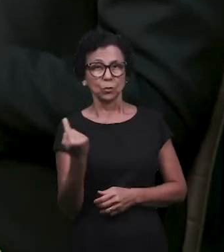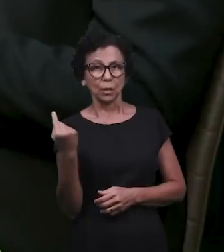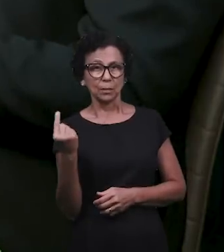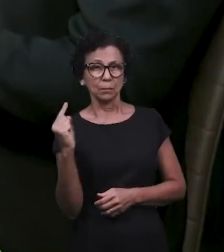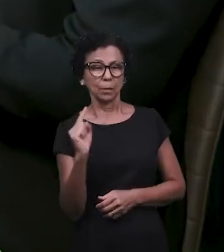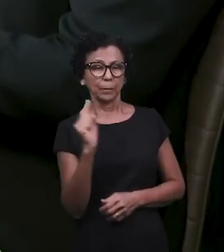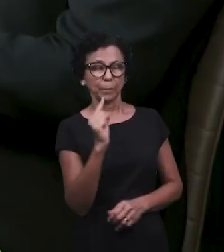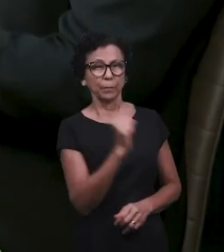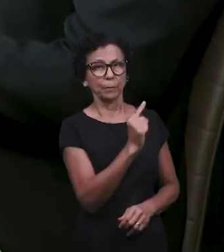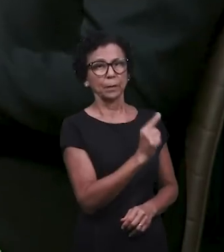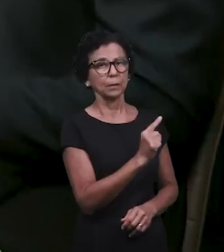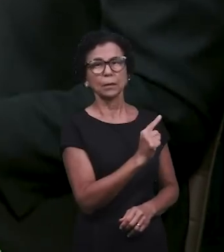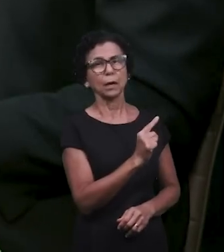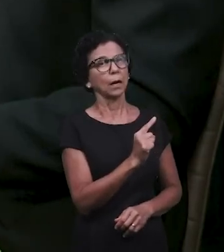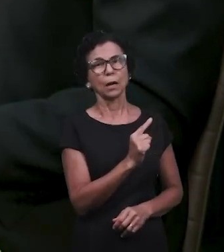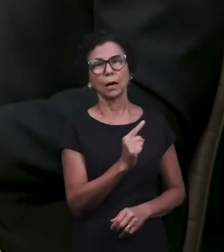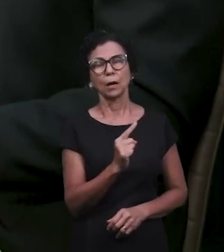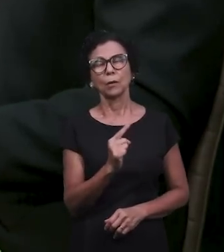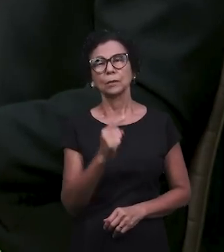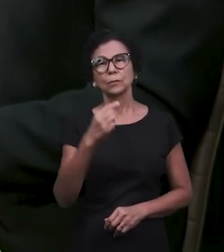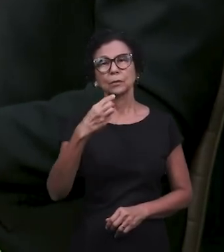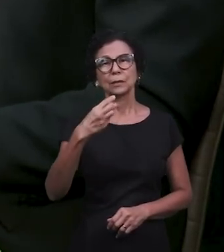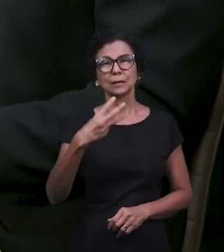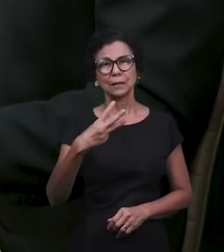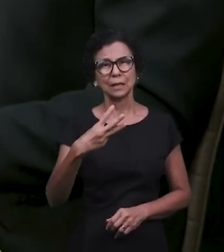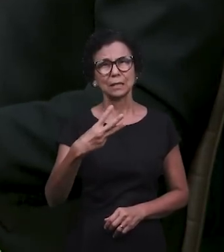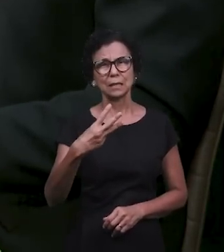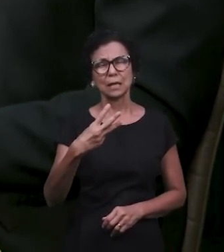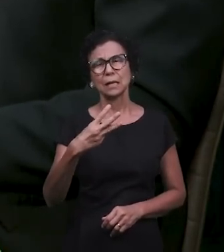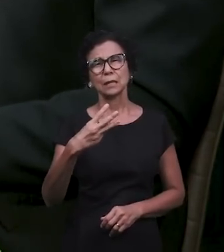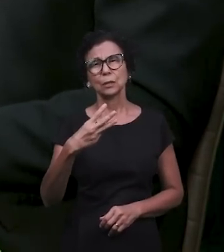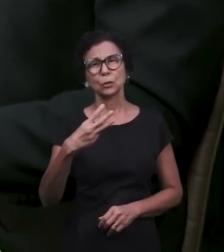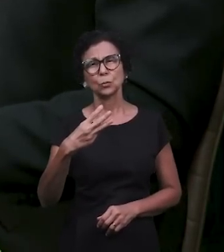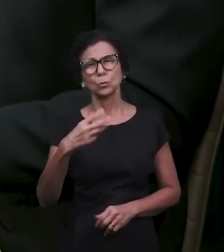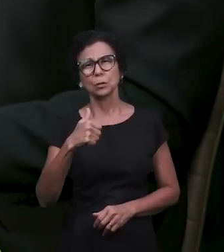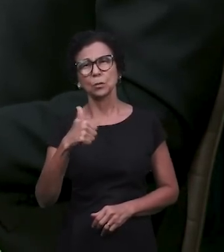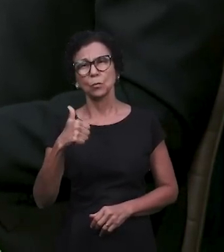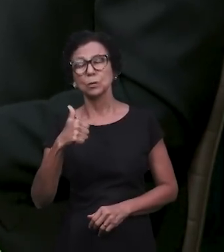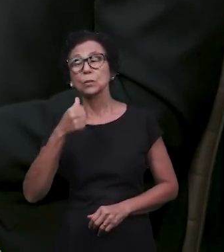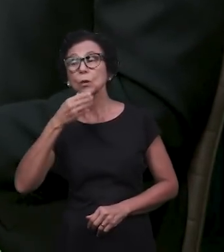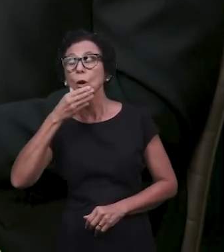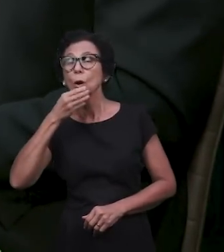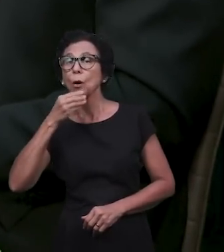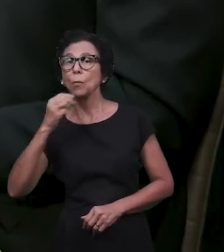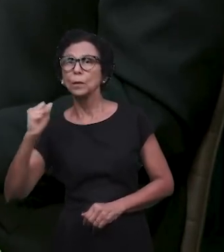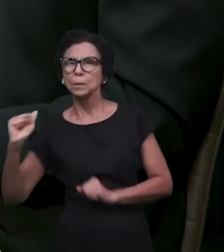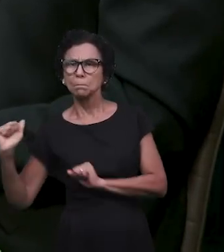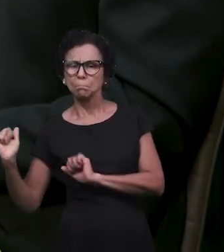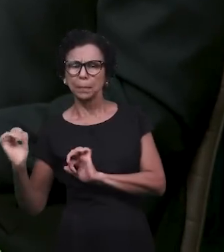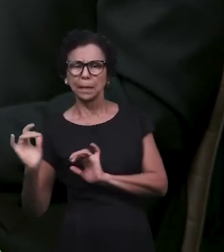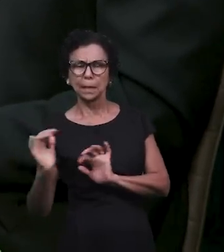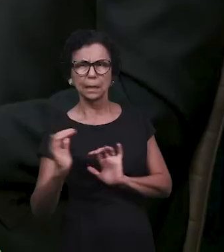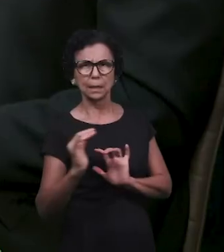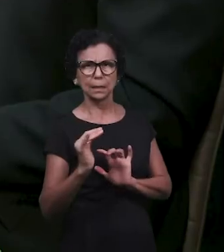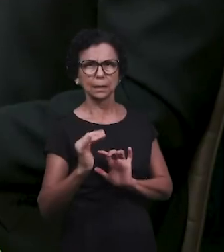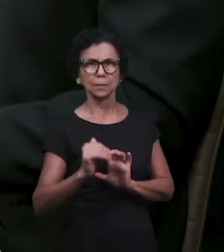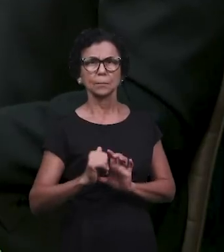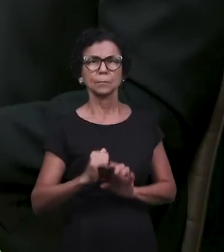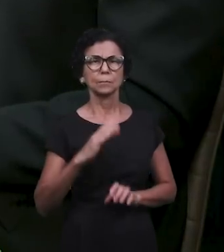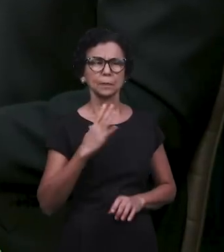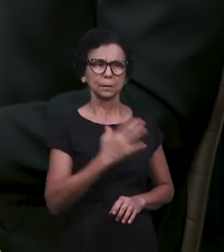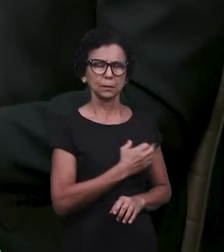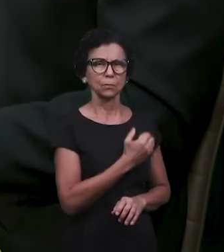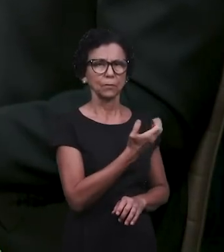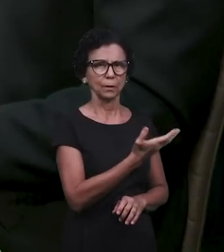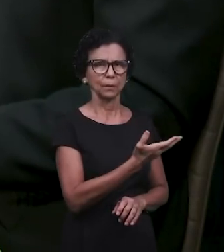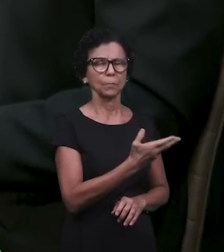né? Quando ela está junto ali, e essa figura de Amaleque, o Diniz falou bem, eu me lembrei